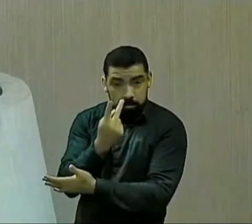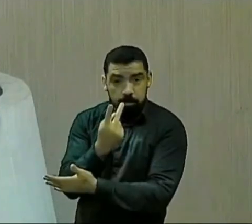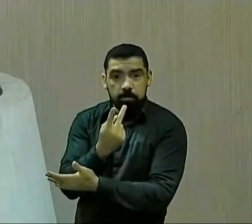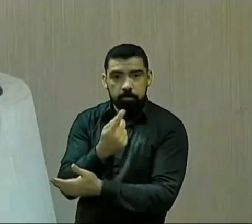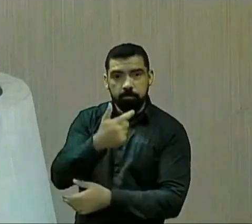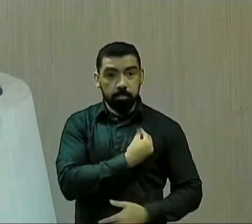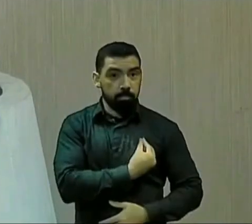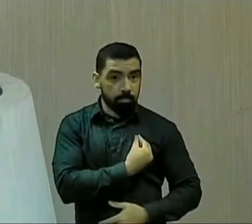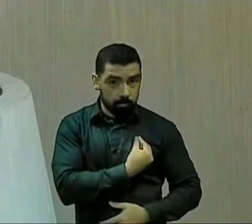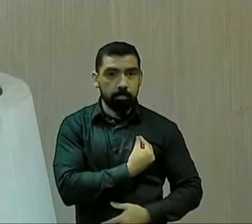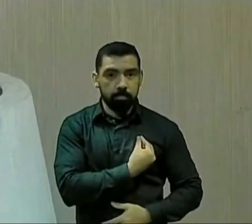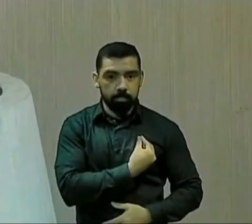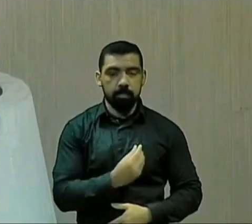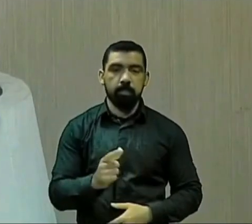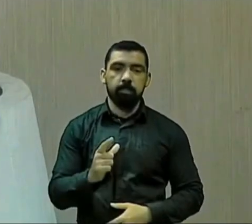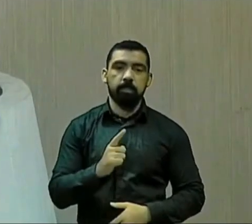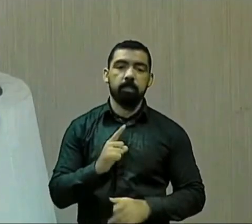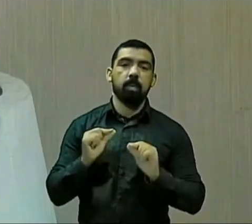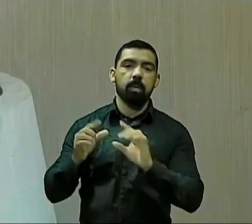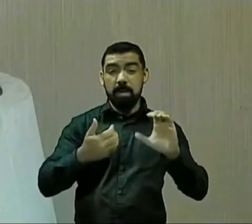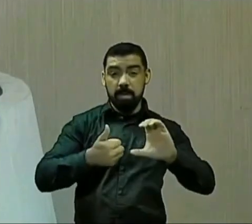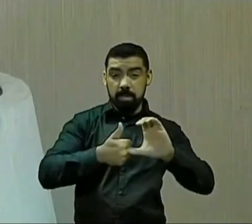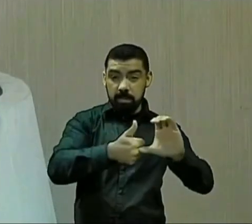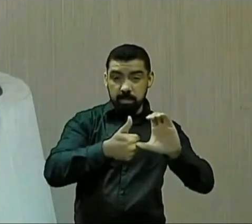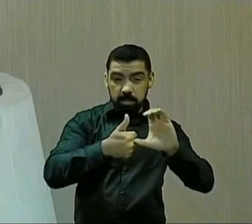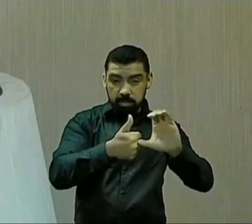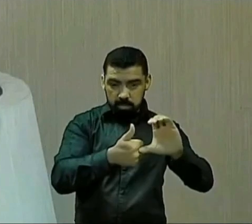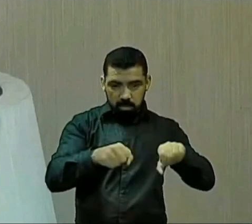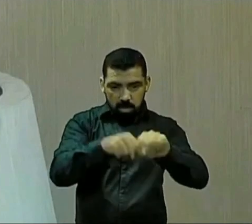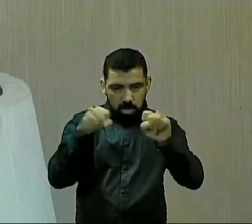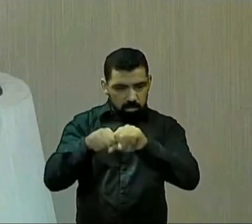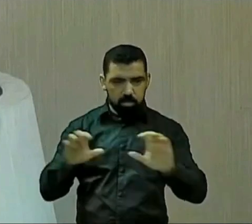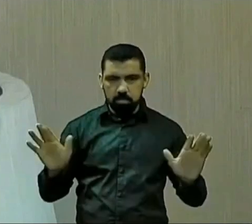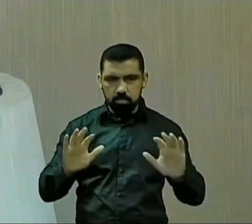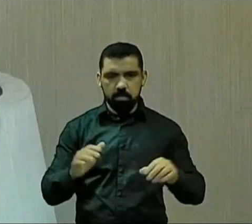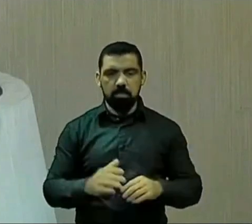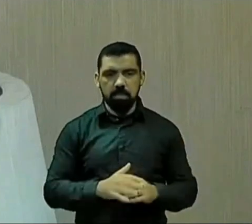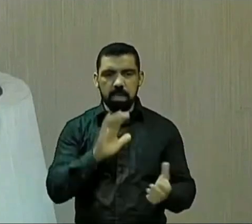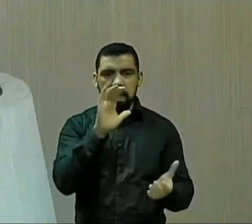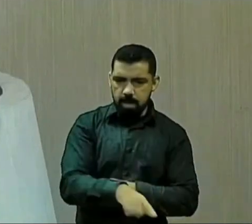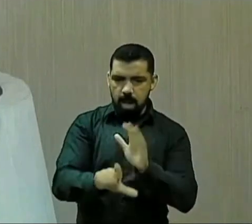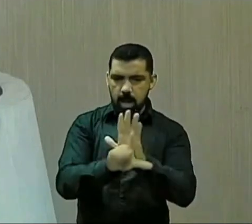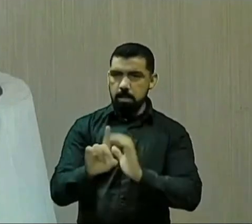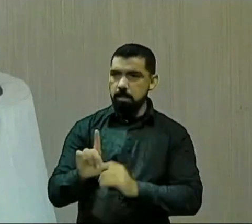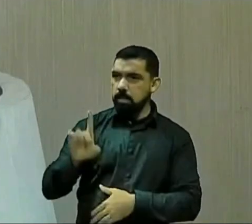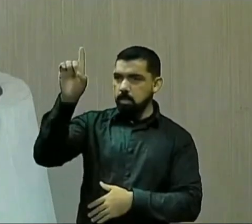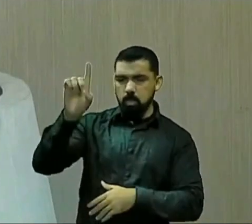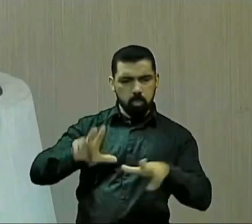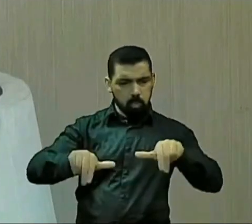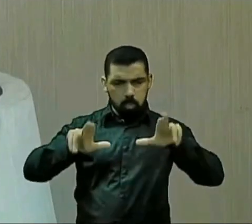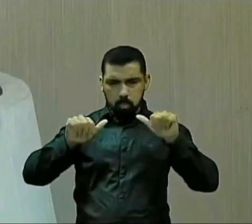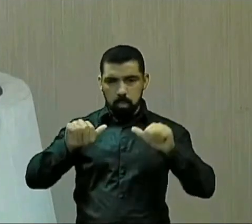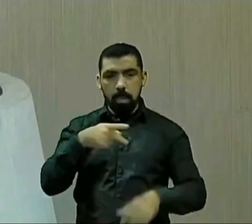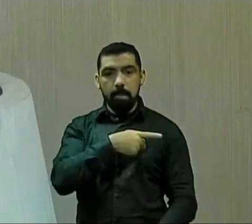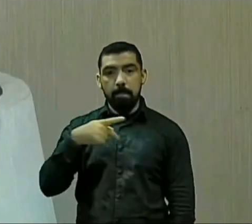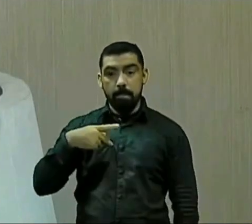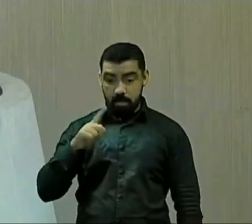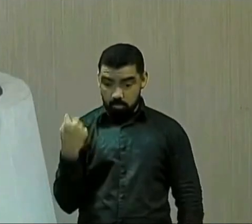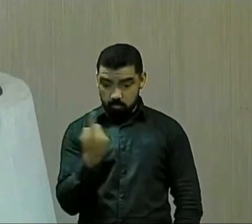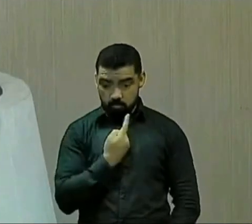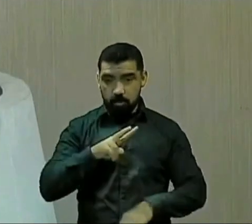vida desta crente tem a permissão de Deus. Eu sou contra o casamento homossexual. Jamais um pastor